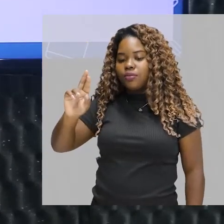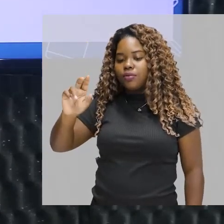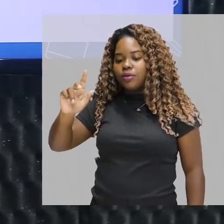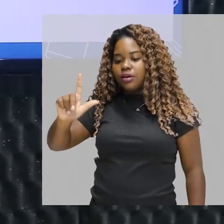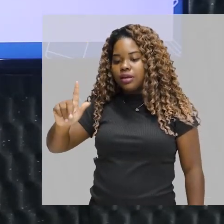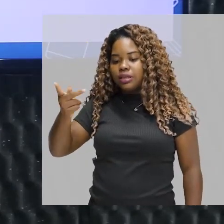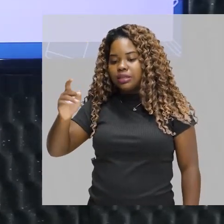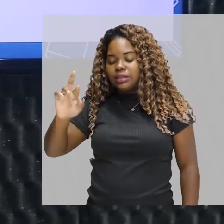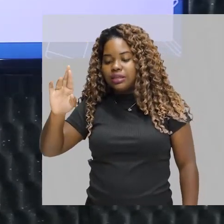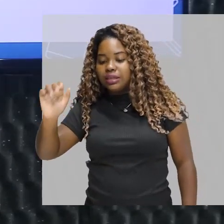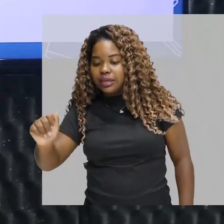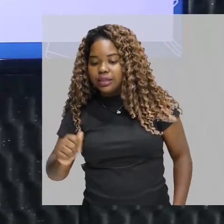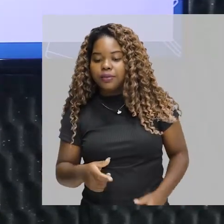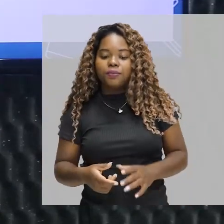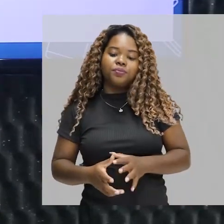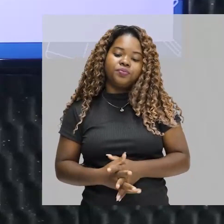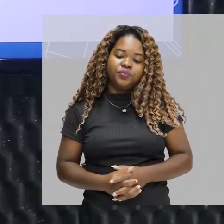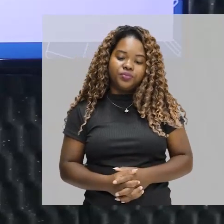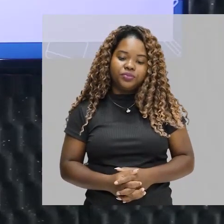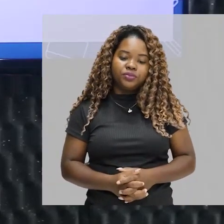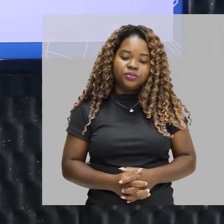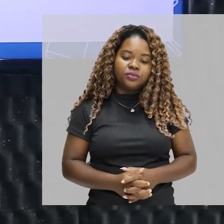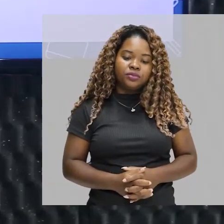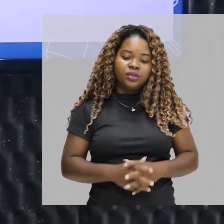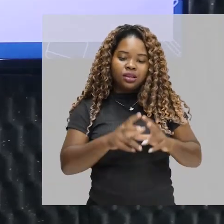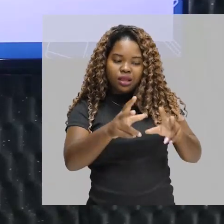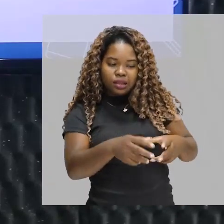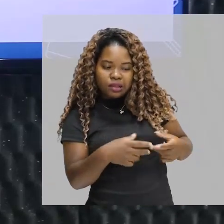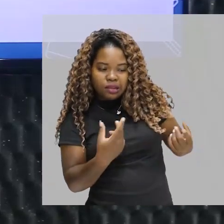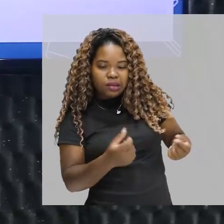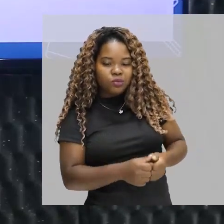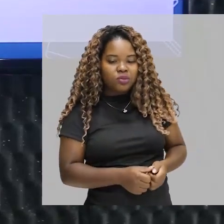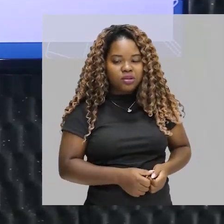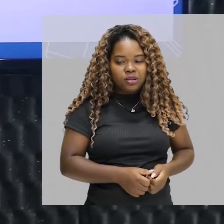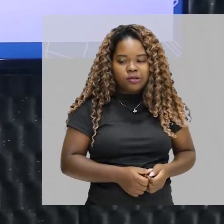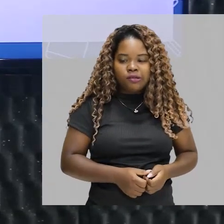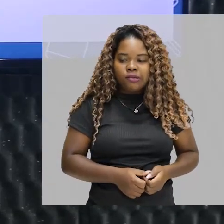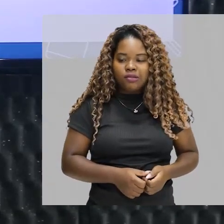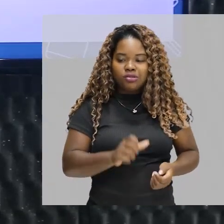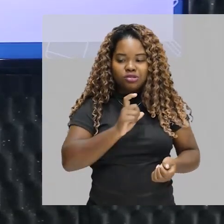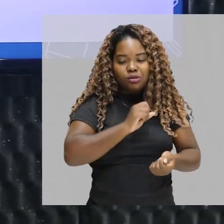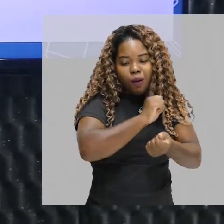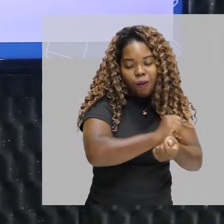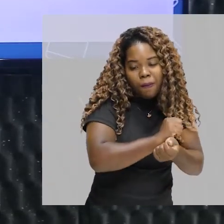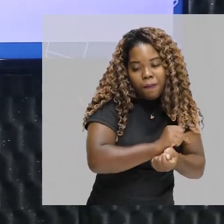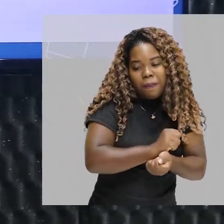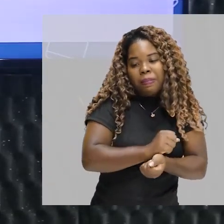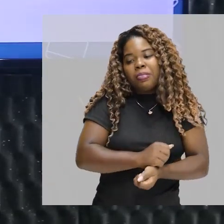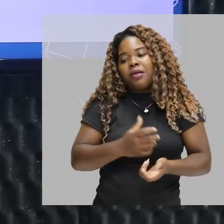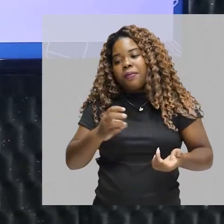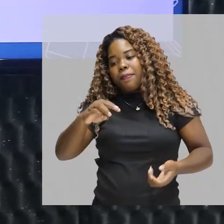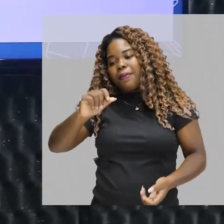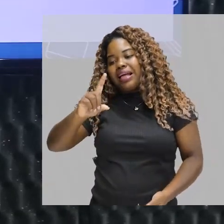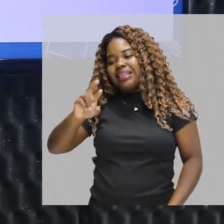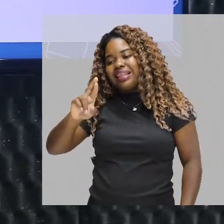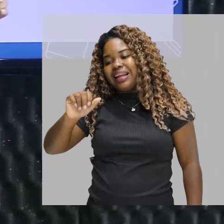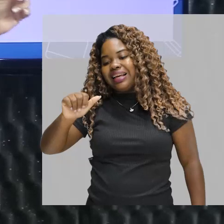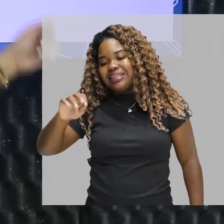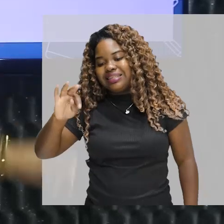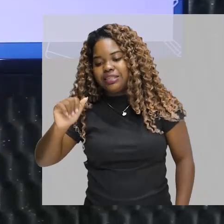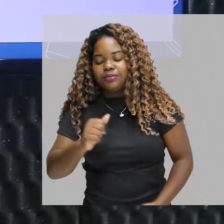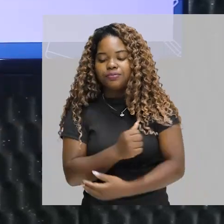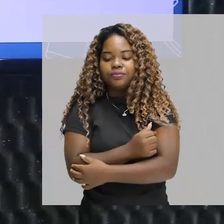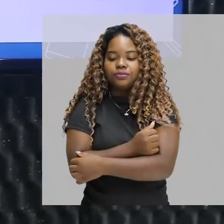Cinderela, ela era explorada por sua madrasta e era também gata borralheira. Henrique